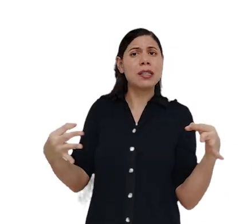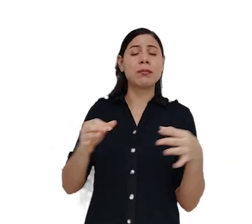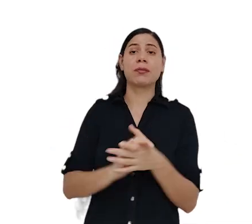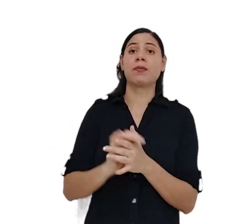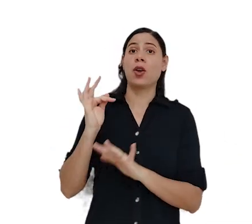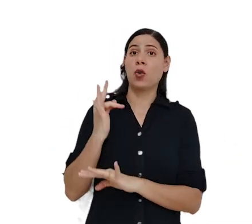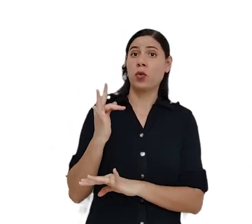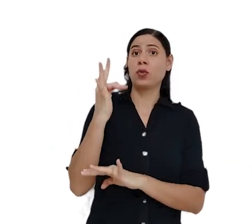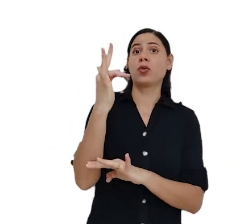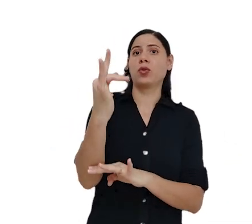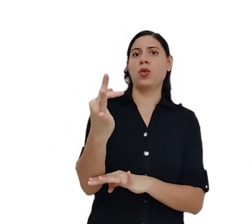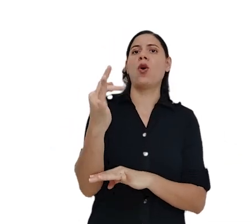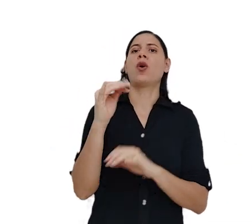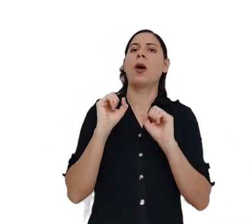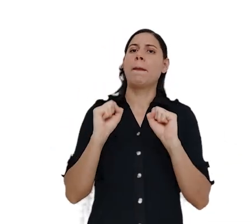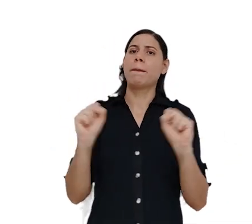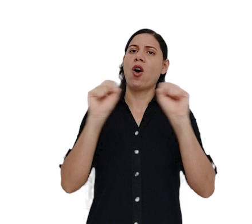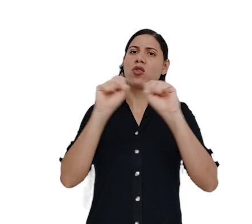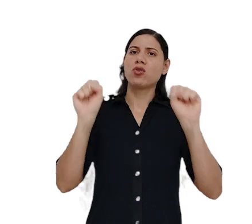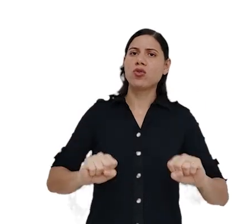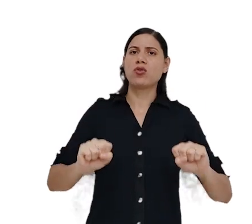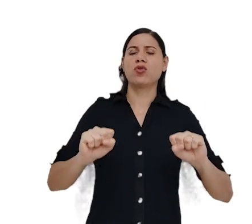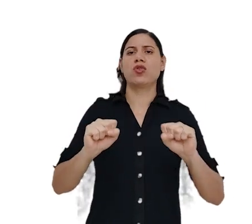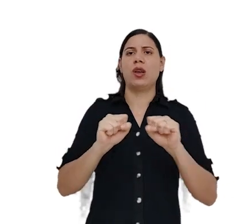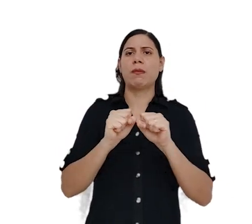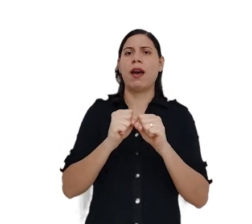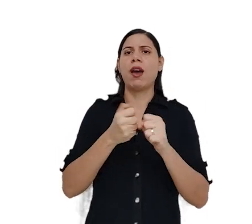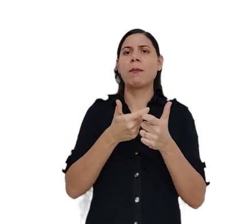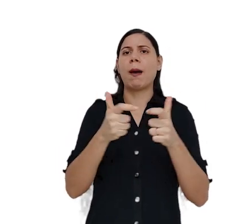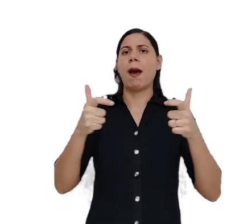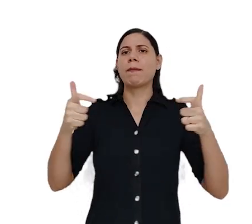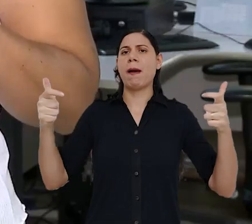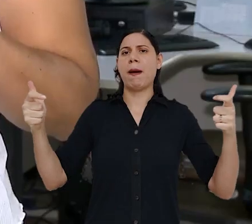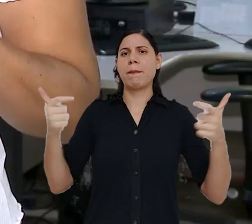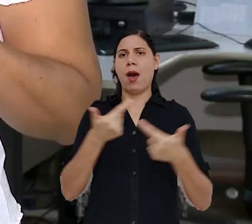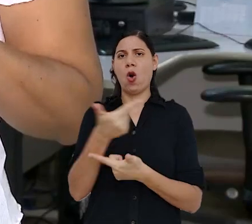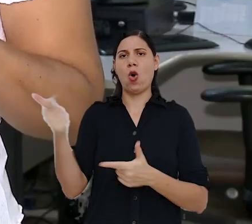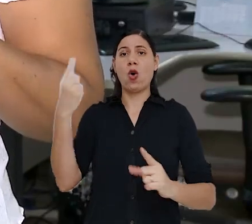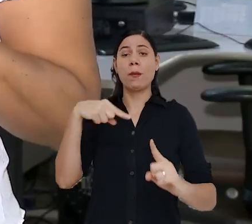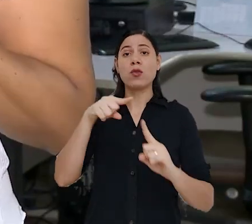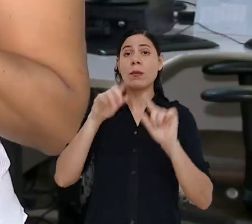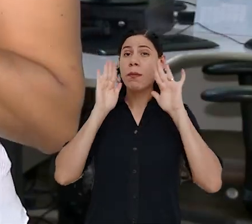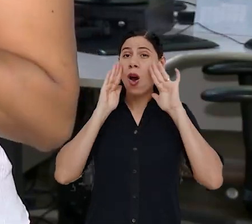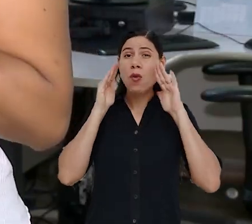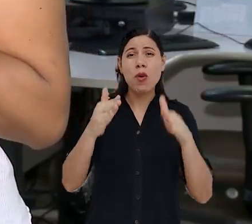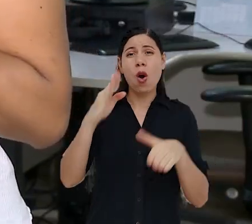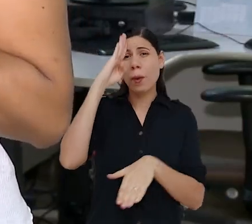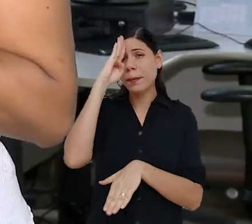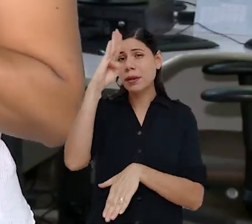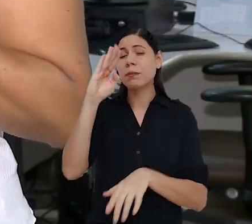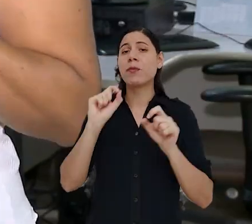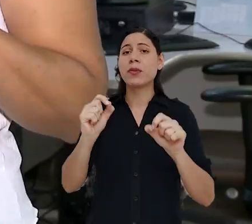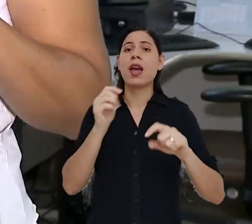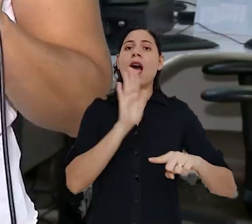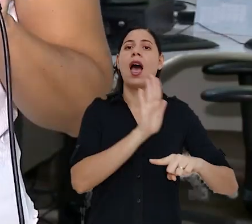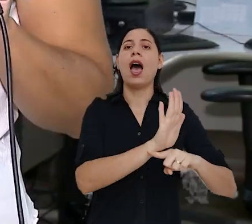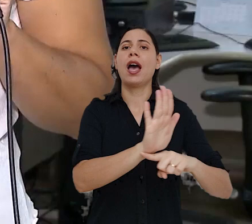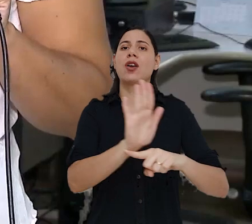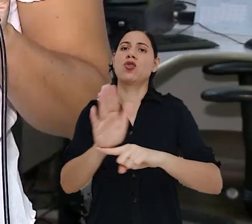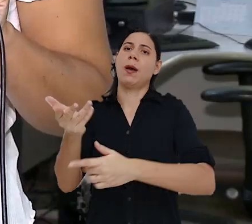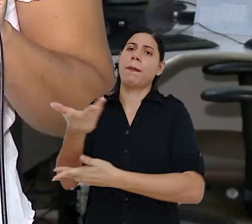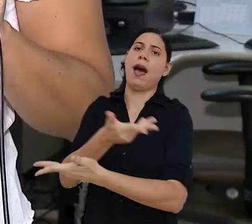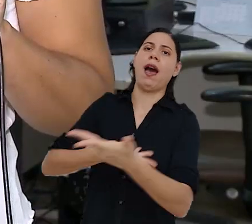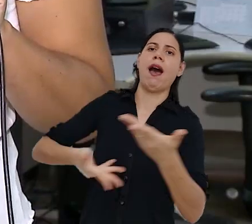simples. Futuramente, o sistema terá suas funções ampliadas. O foco principal do ESIS-GAB é ajudar na